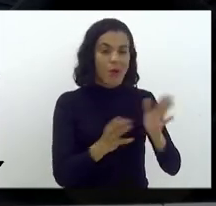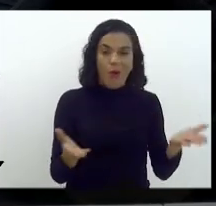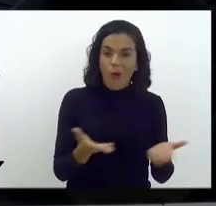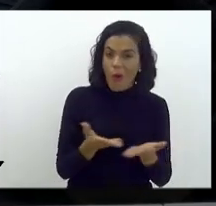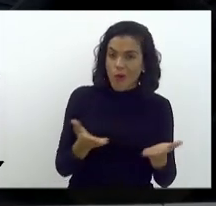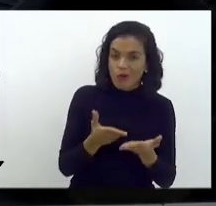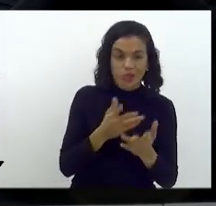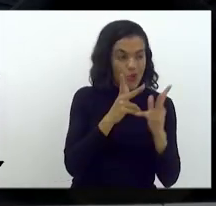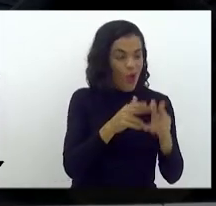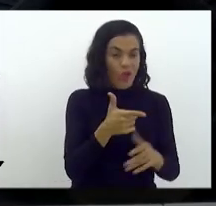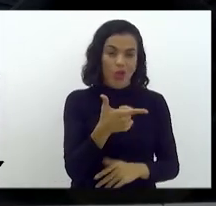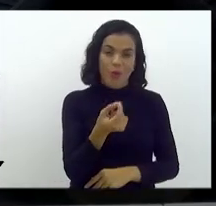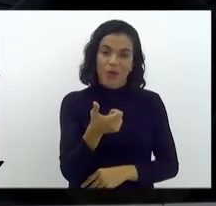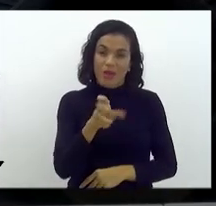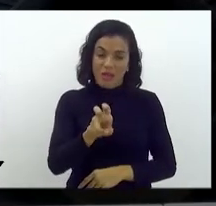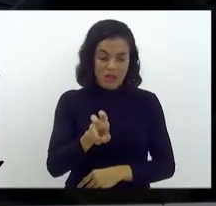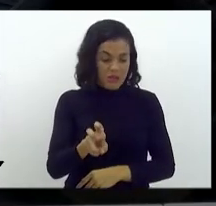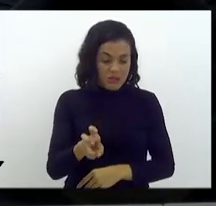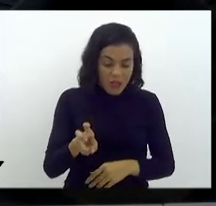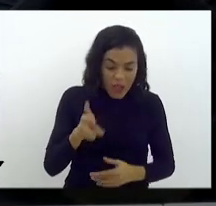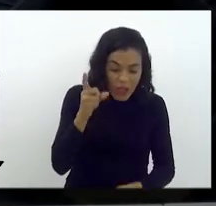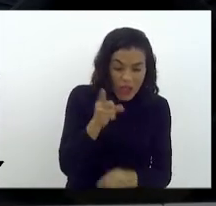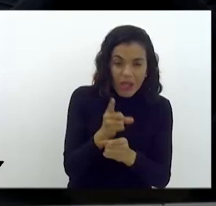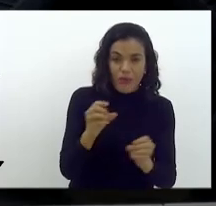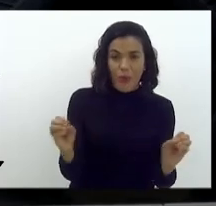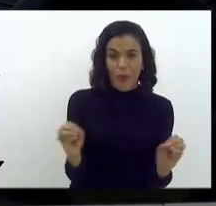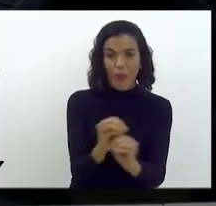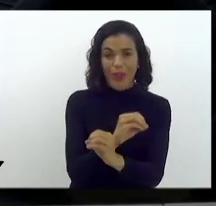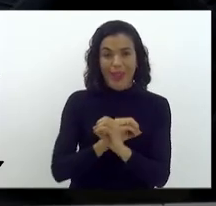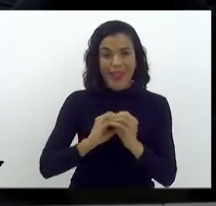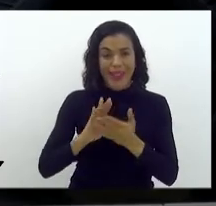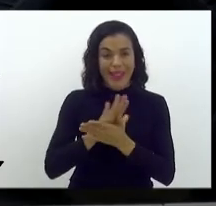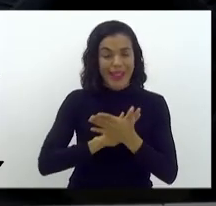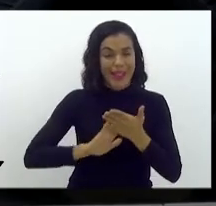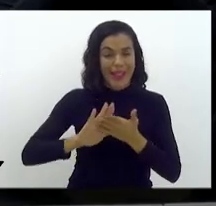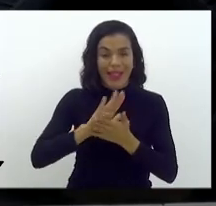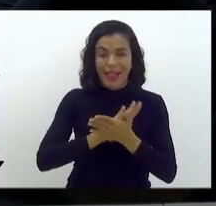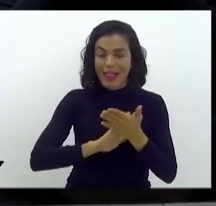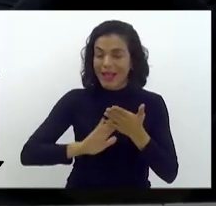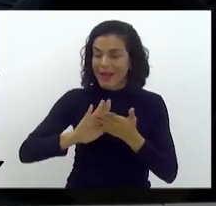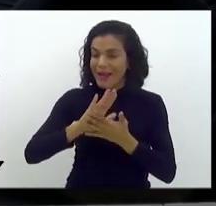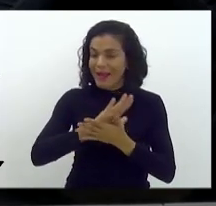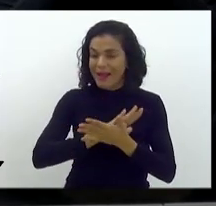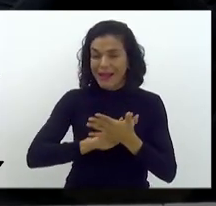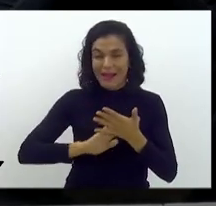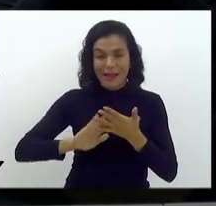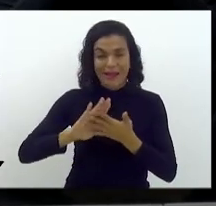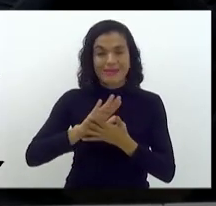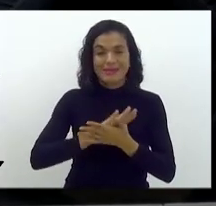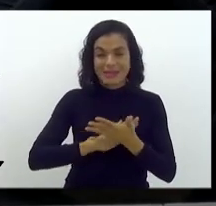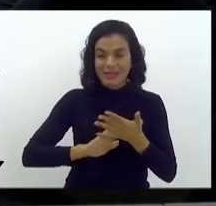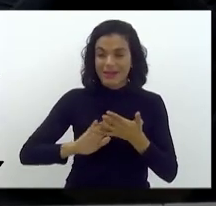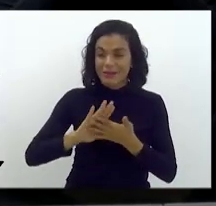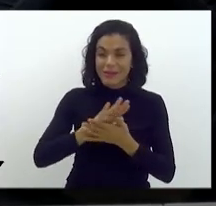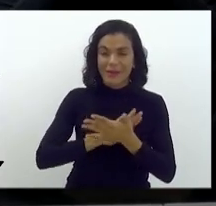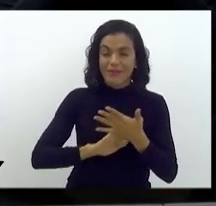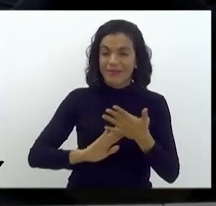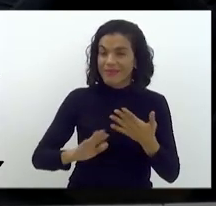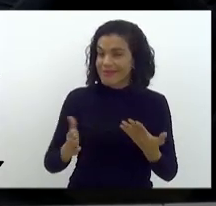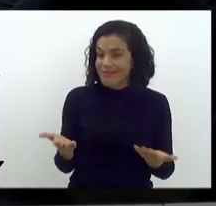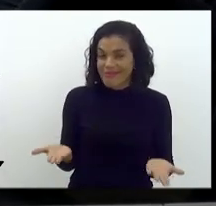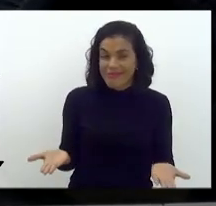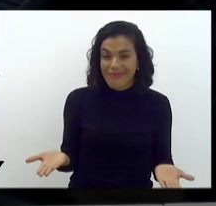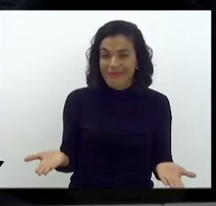ela não vai me dar nenhum dado relevante uma investigação é um ponto que foi muito citado aqui